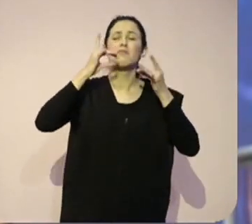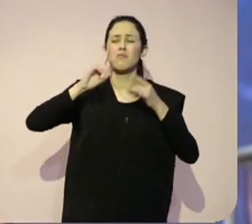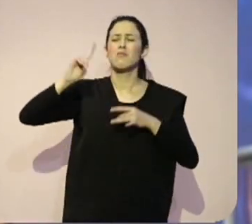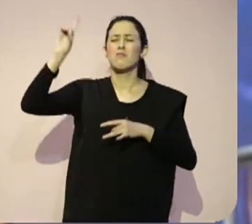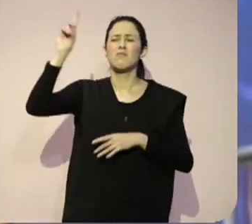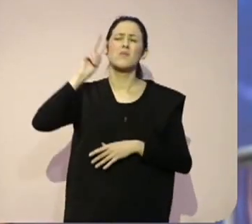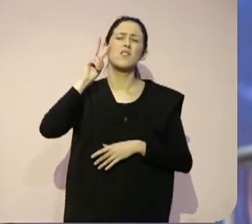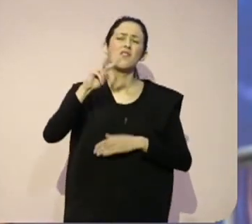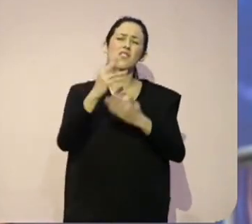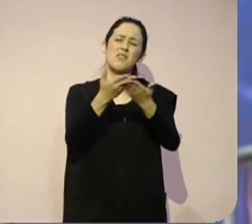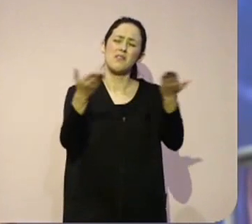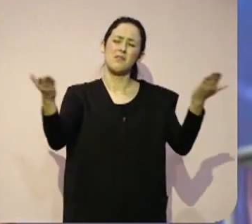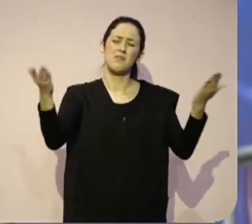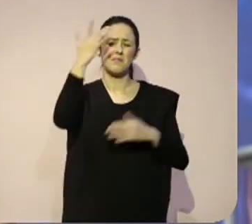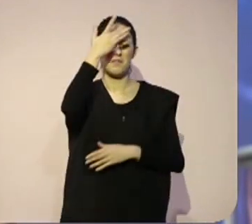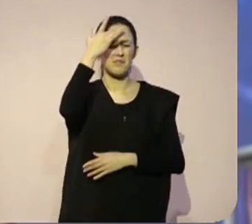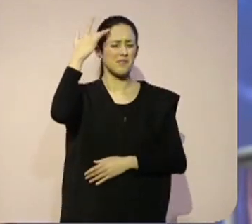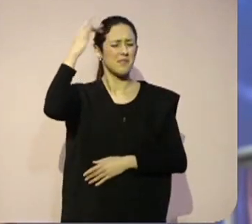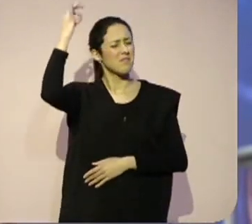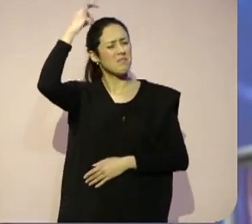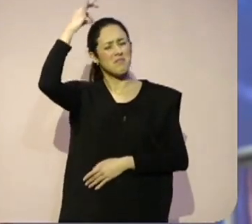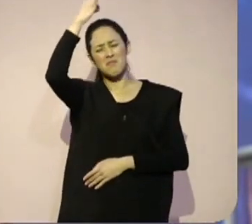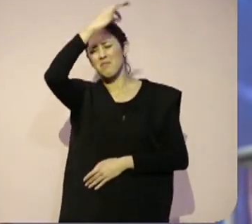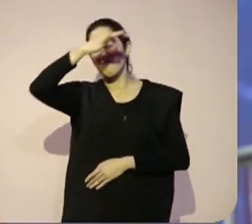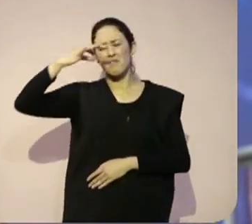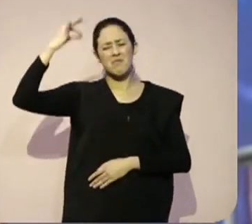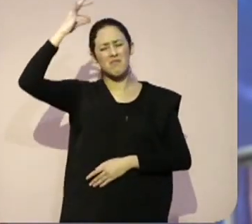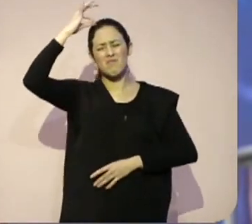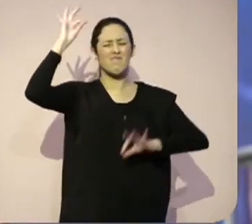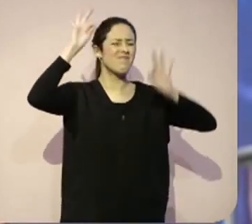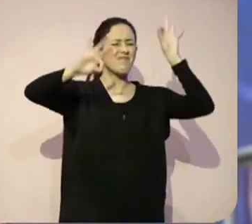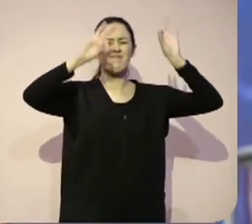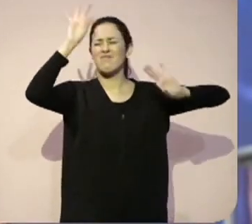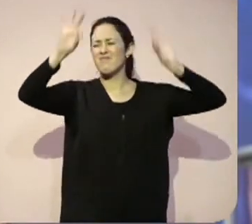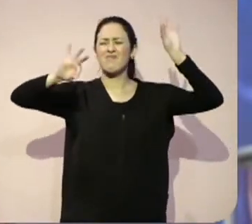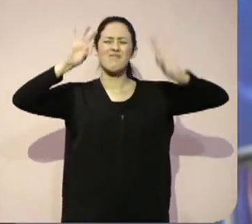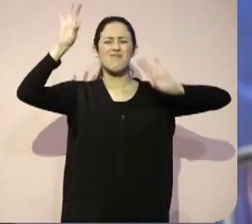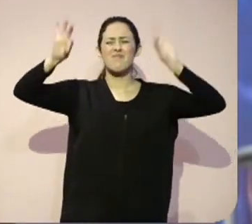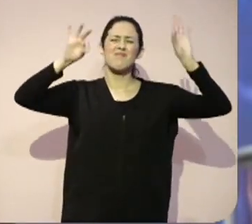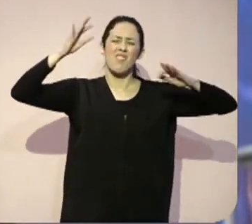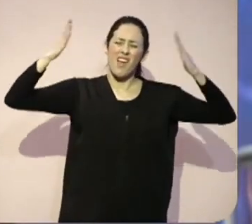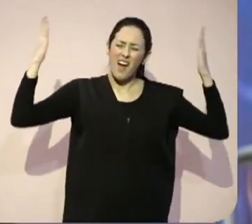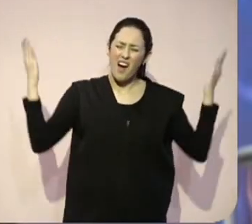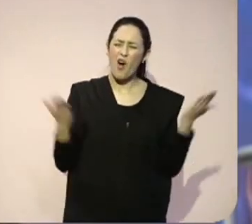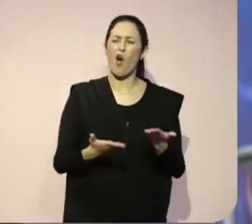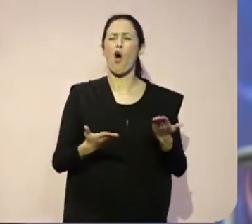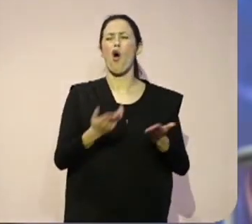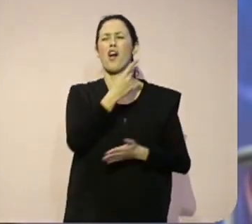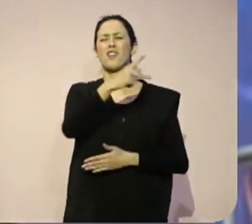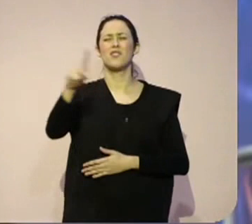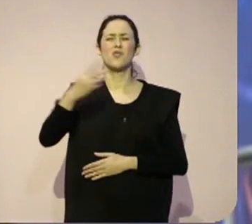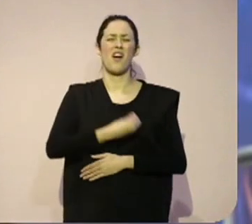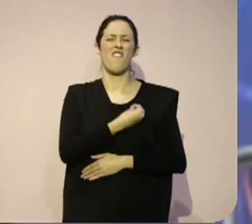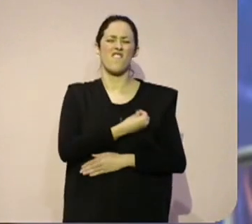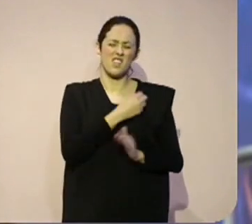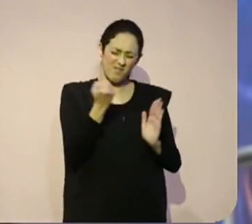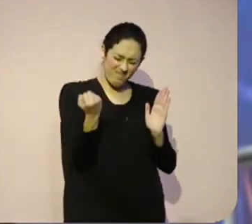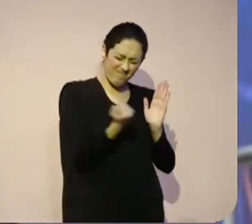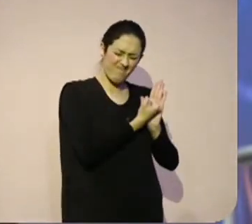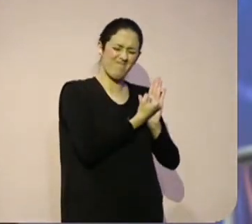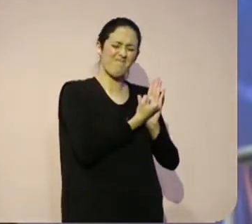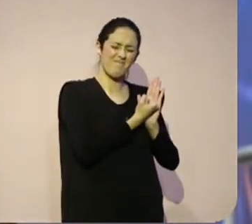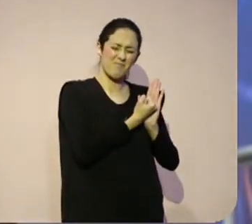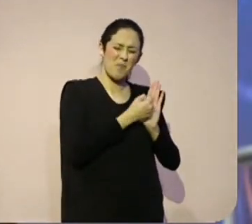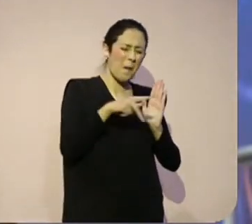vidas. Que o Senhor, Espírito Santo de Deus, venha agora e cele essas vidas como